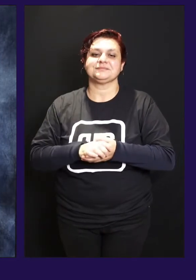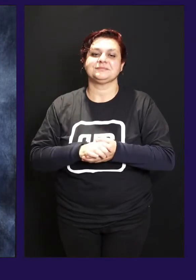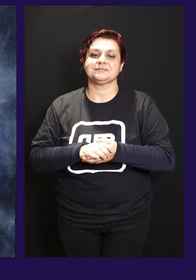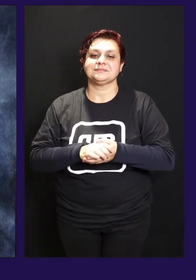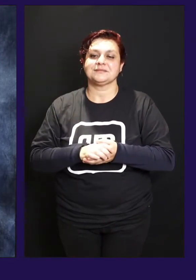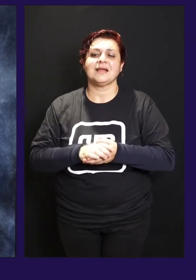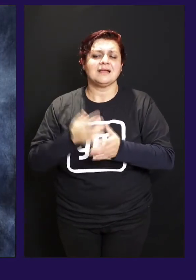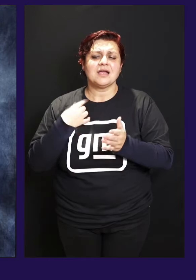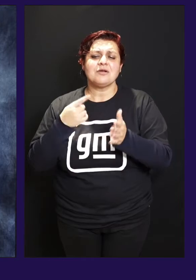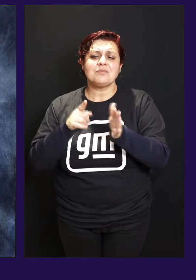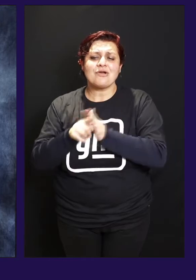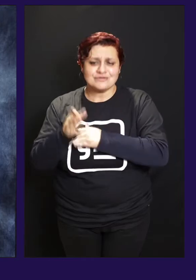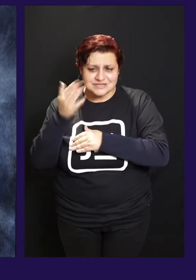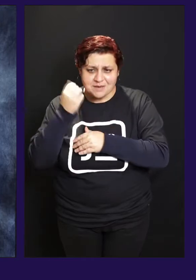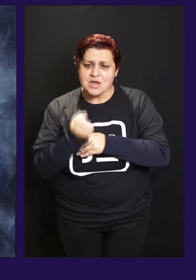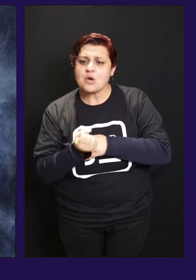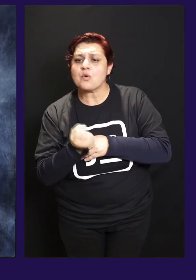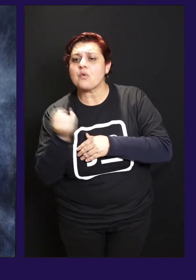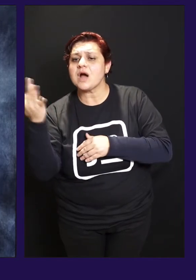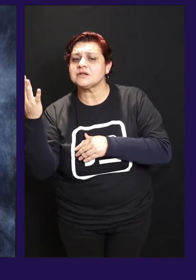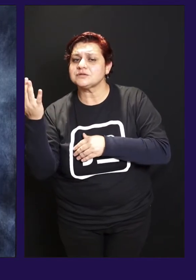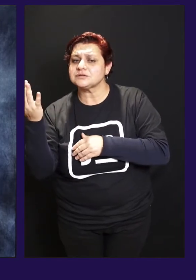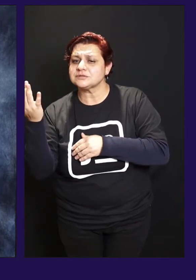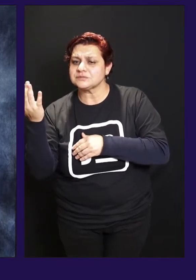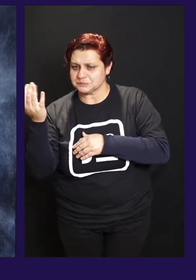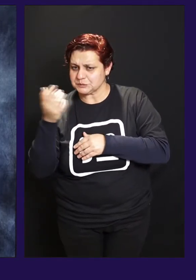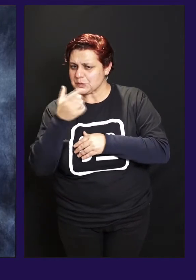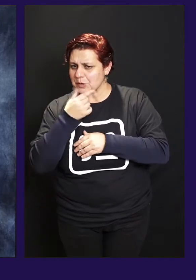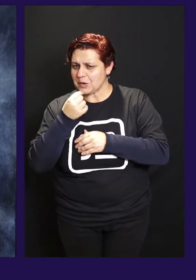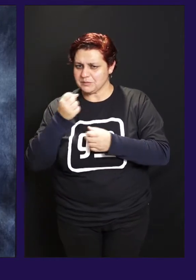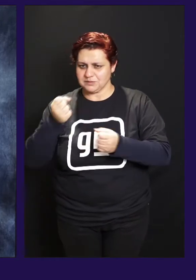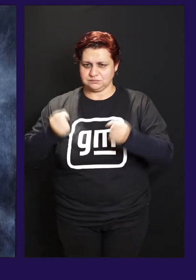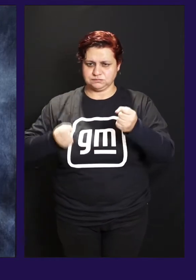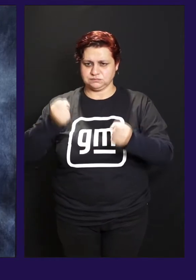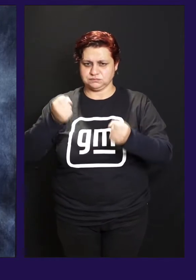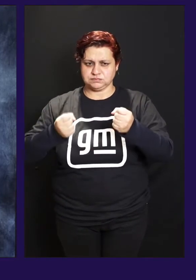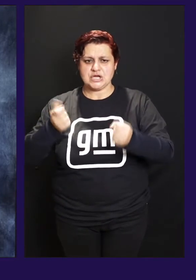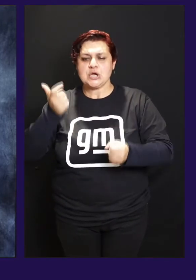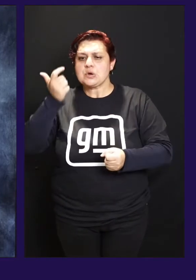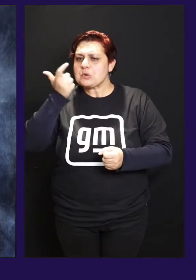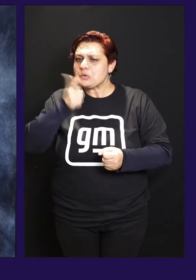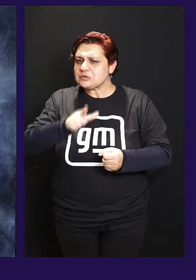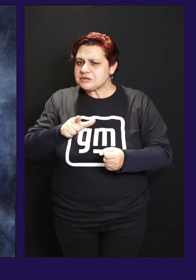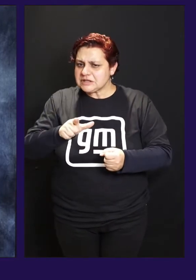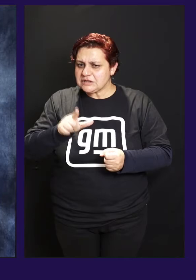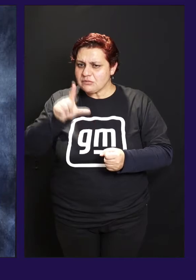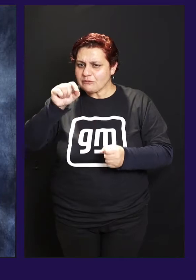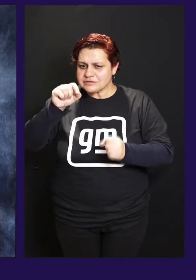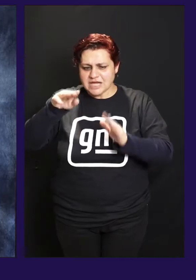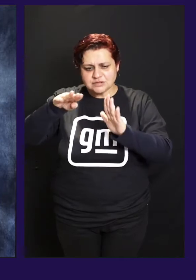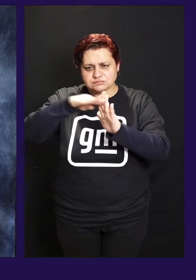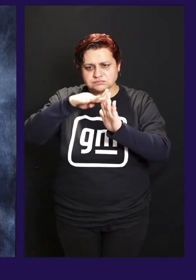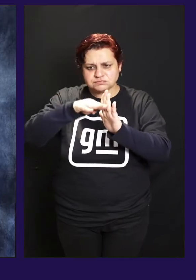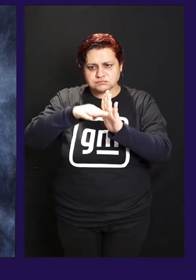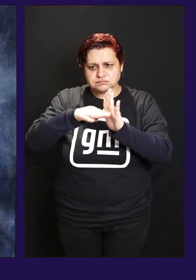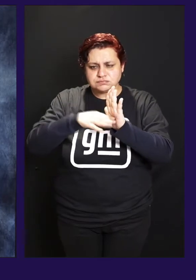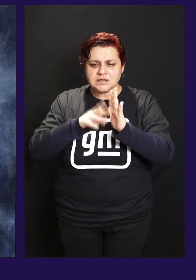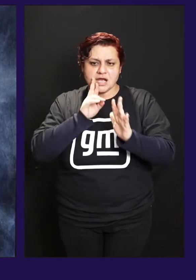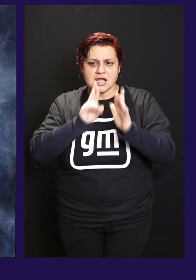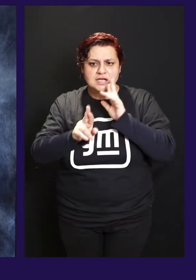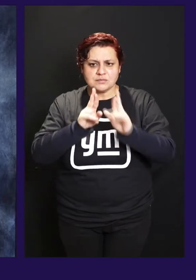Não existe ser humano normal. Temos tantos exemplos para destacar. Um dos